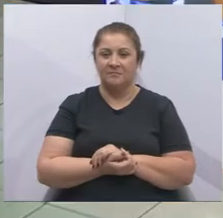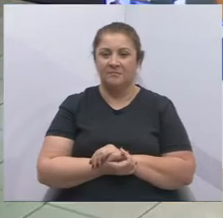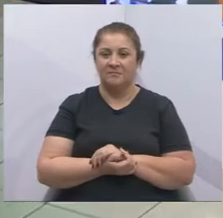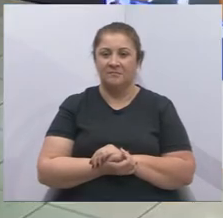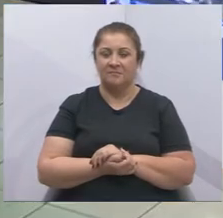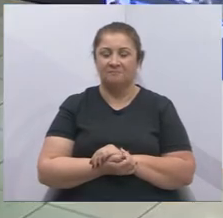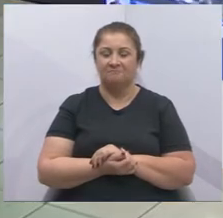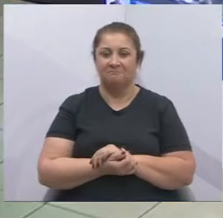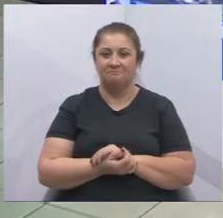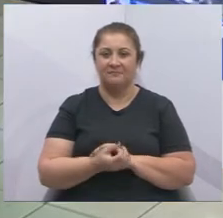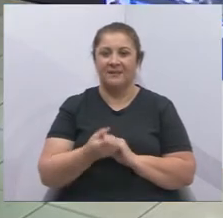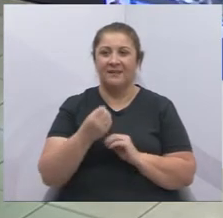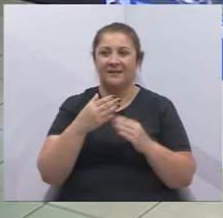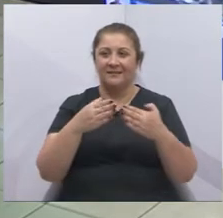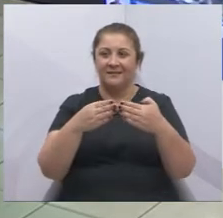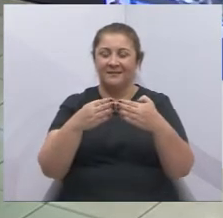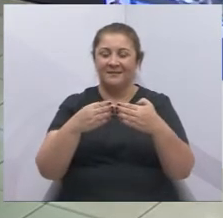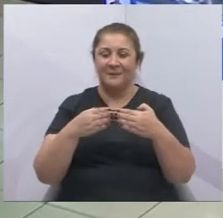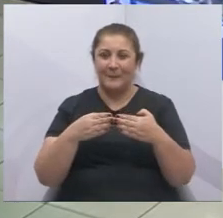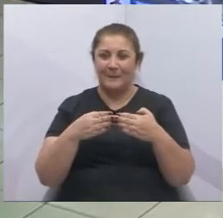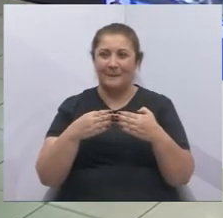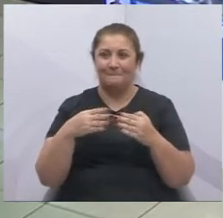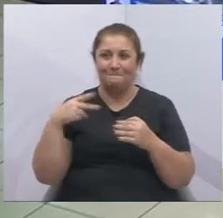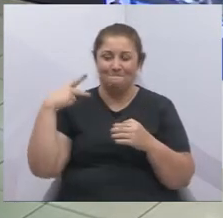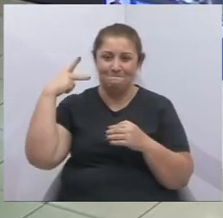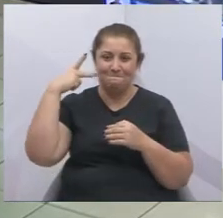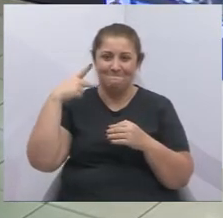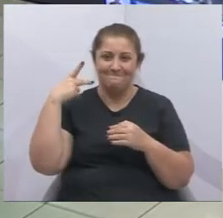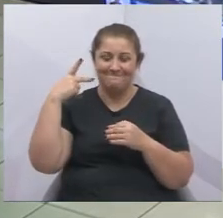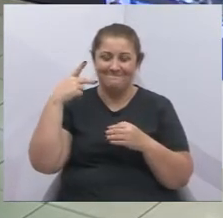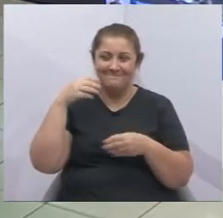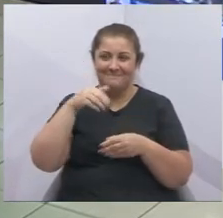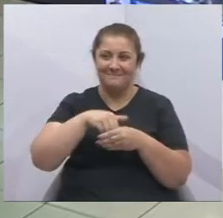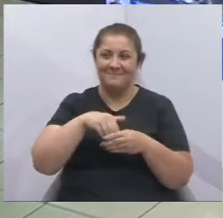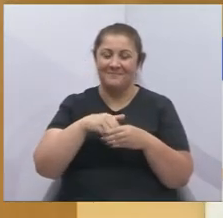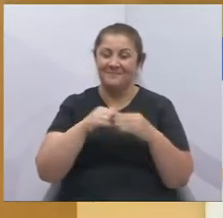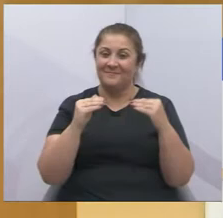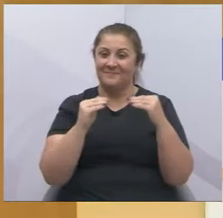Bom, peço aqui aos nobres pares que votem